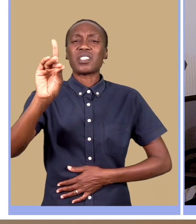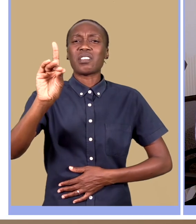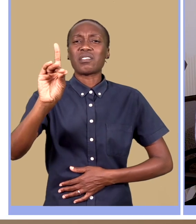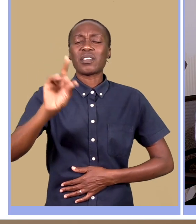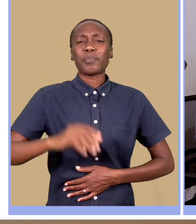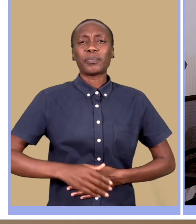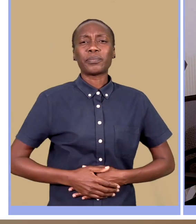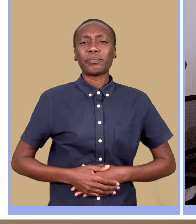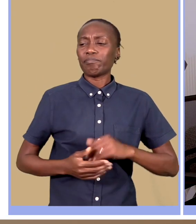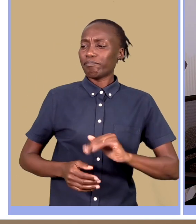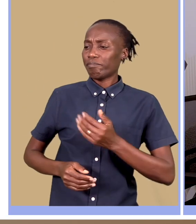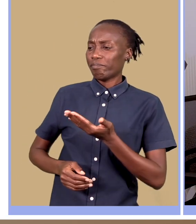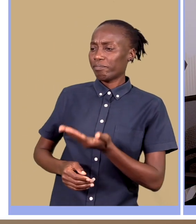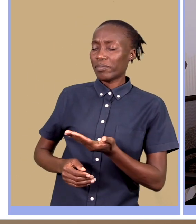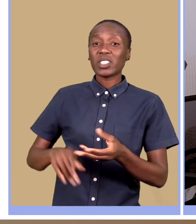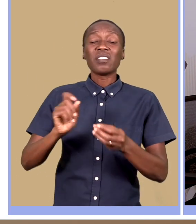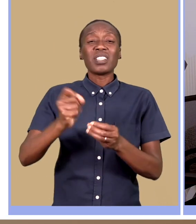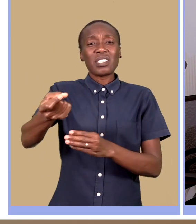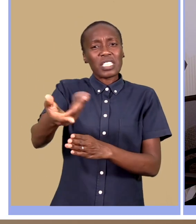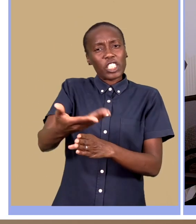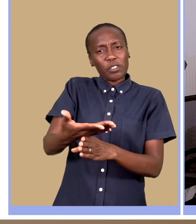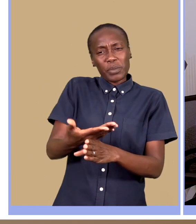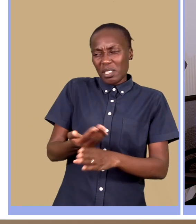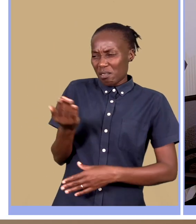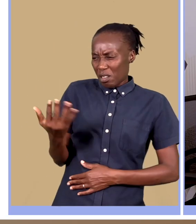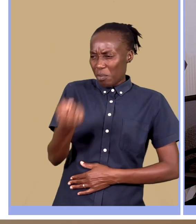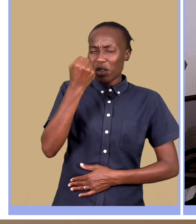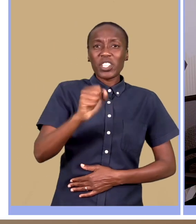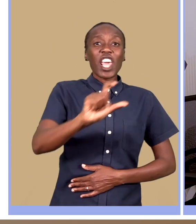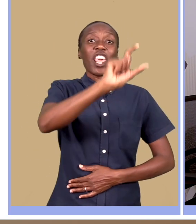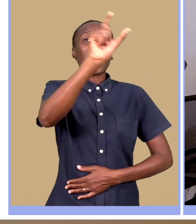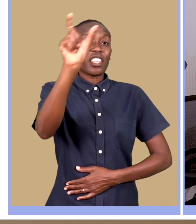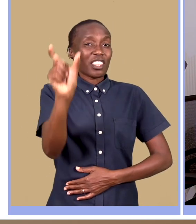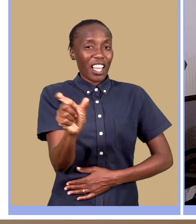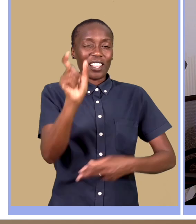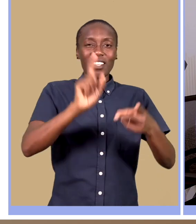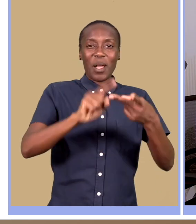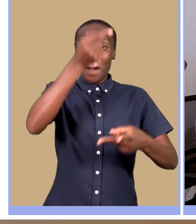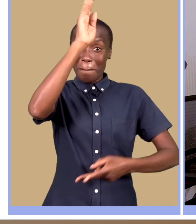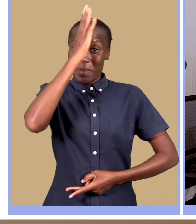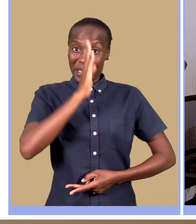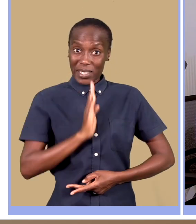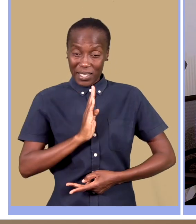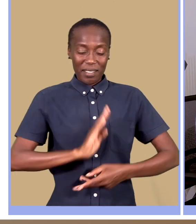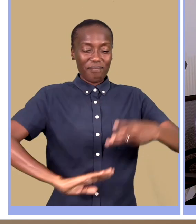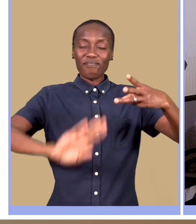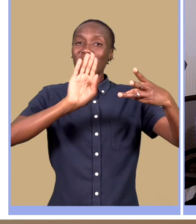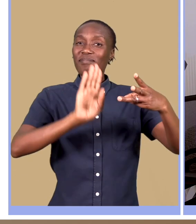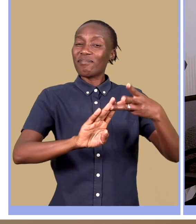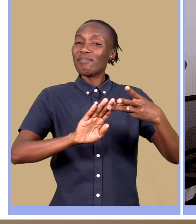Bom, talvez podia trazer um pouco a experiência da Itália e também do Brasil para esta componente